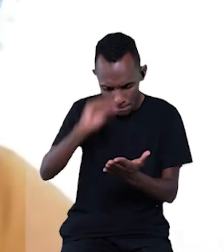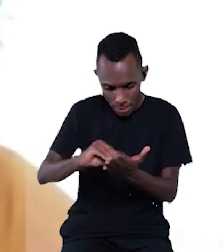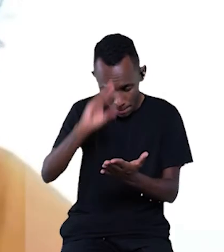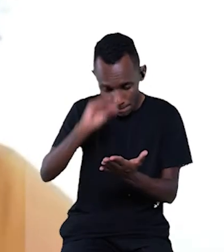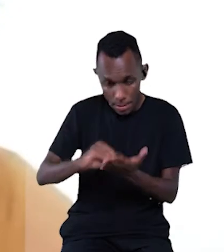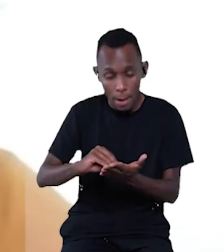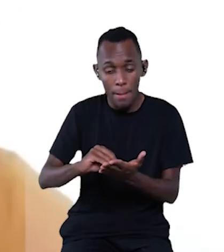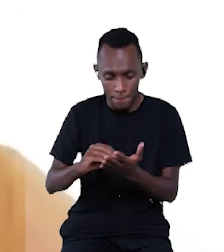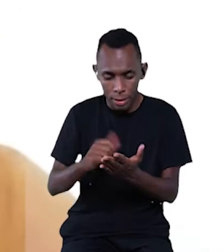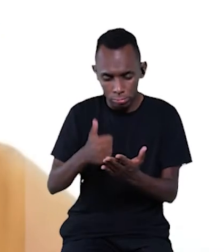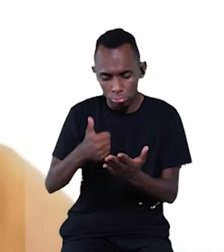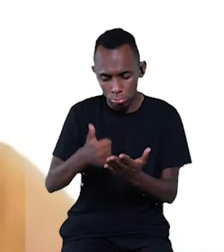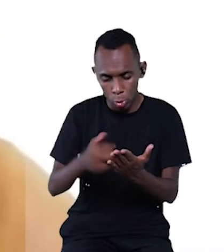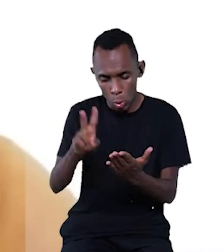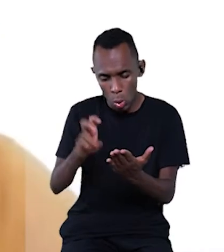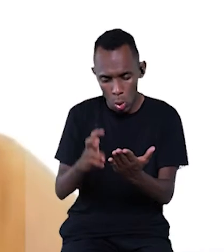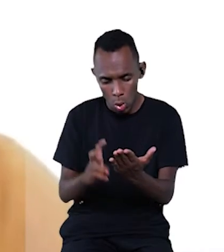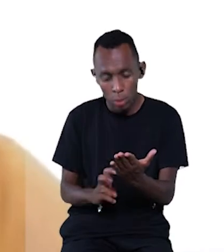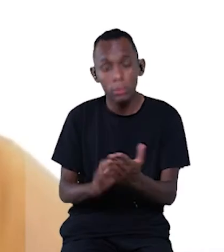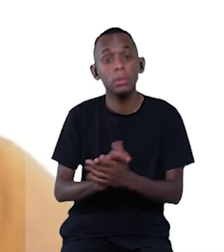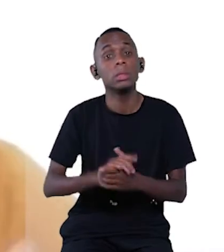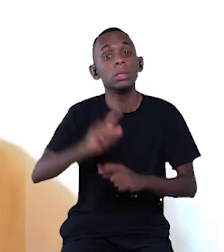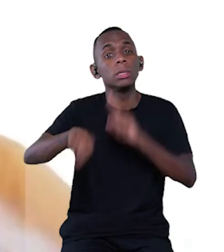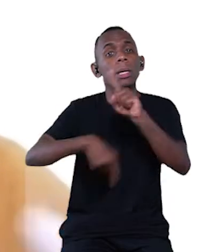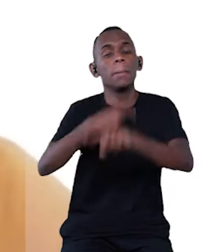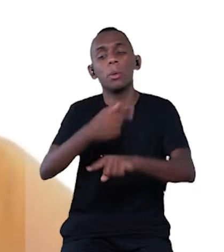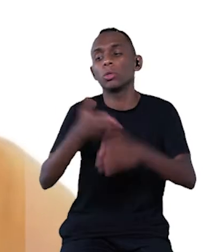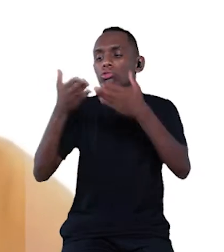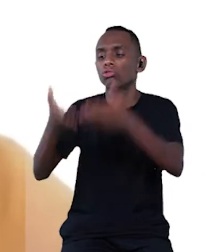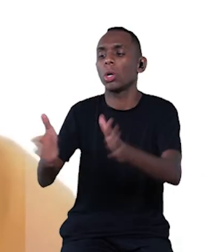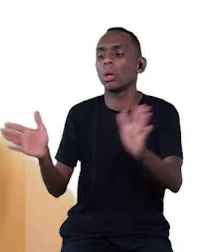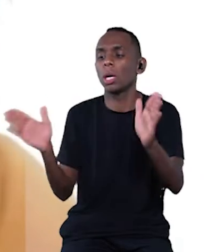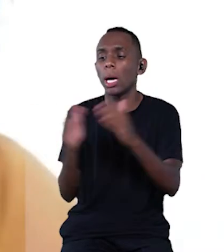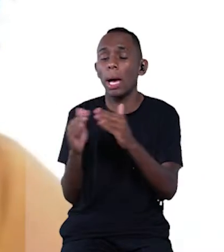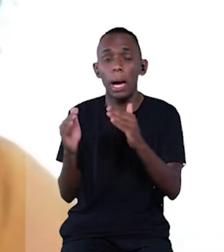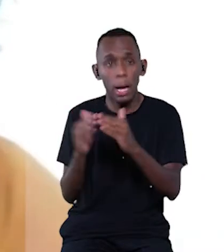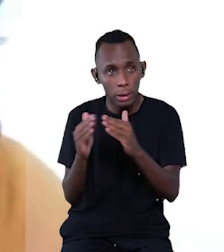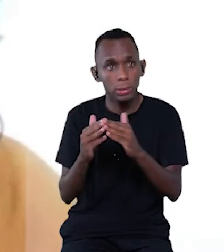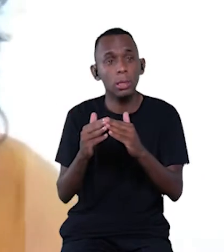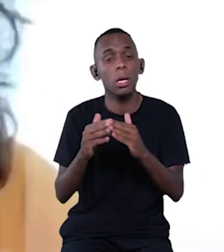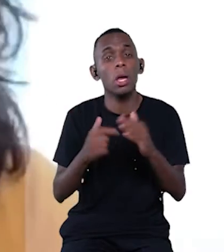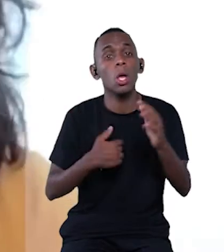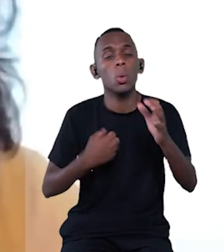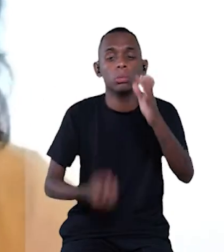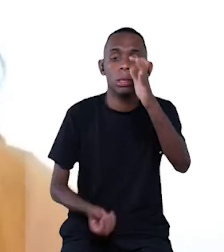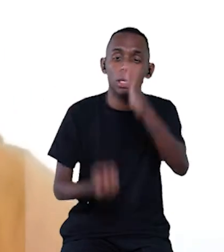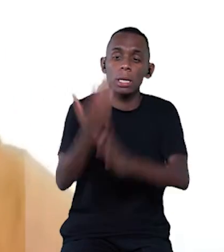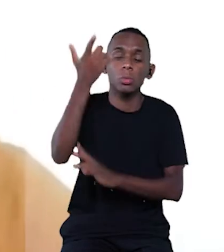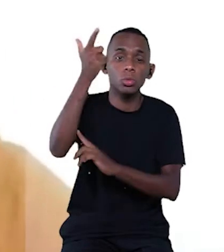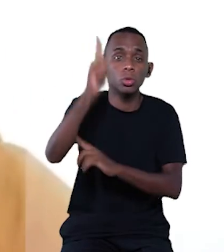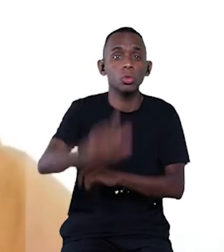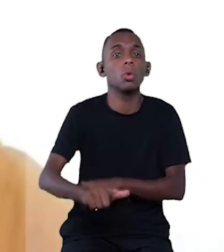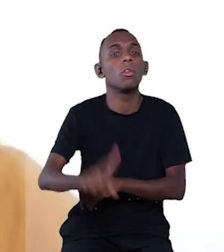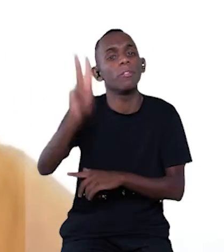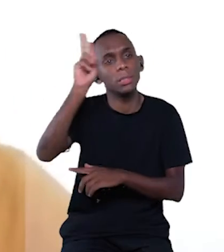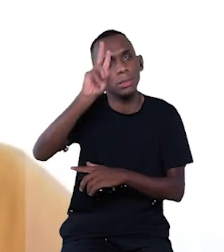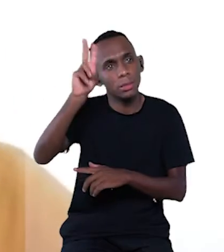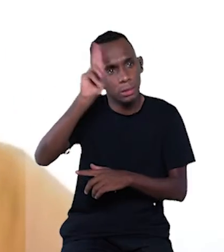ter o registro dessa conversa. E quando eu chego em casa, eu recrio a